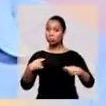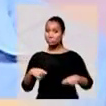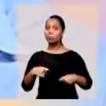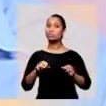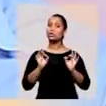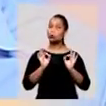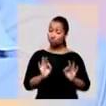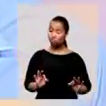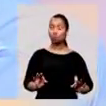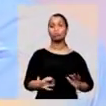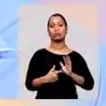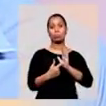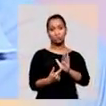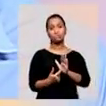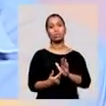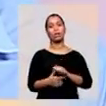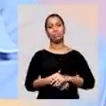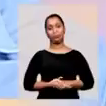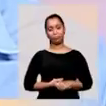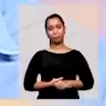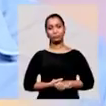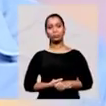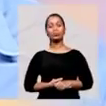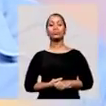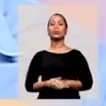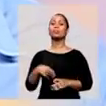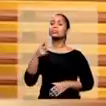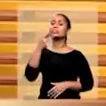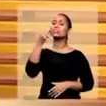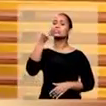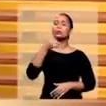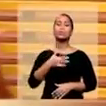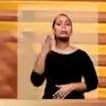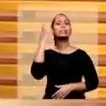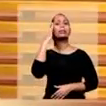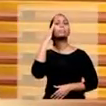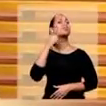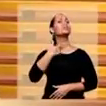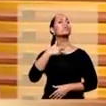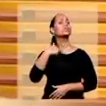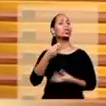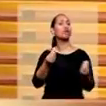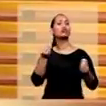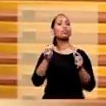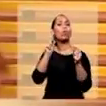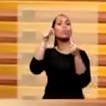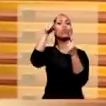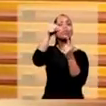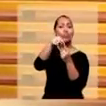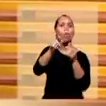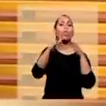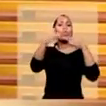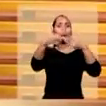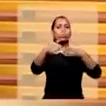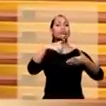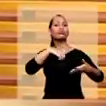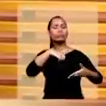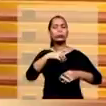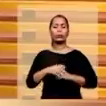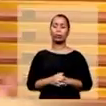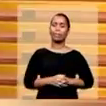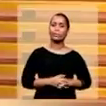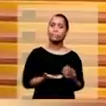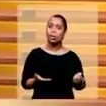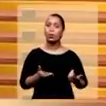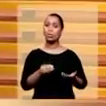conceituadas, precisam ser justificáveis de forma geral. Marcos, você falou sobre saber o que quer, né, onde quer chegar, e tem uma questão interessante, né,